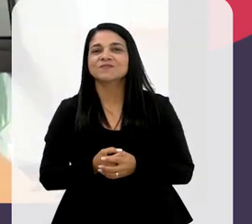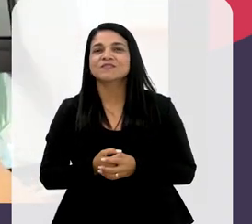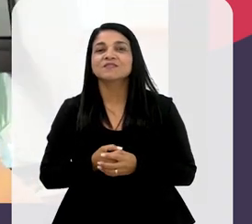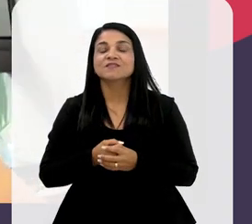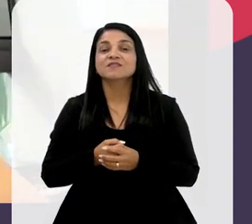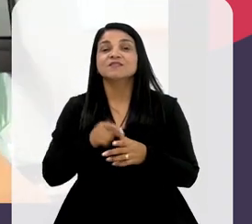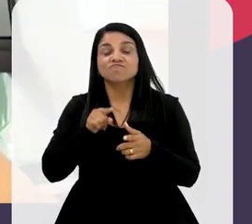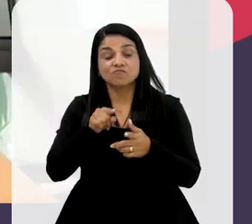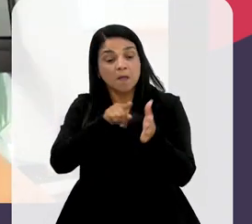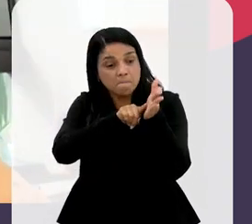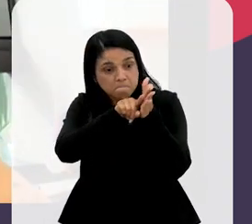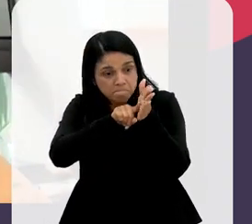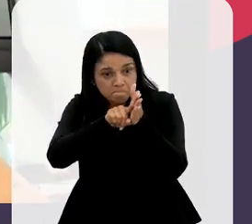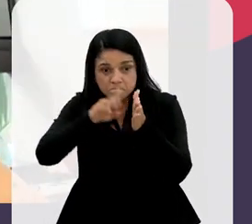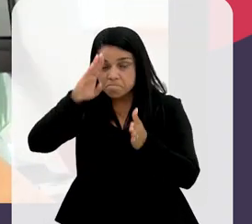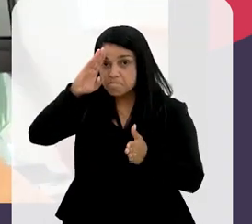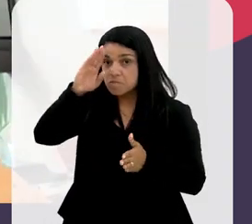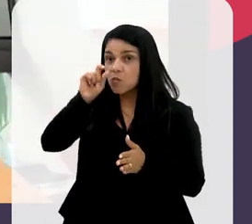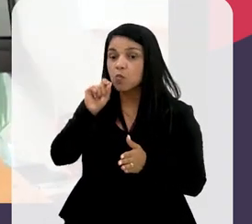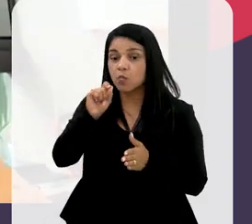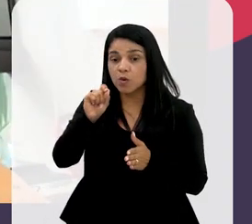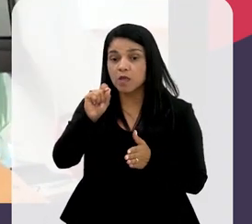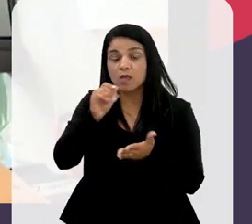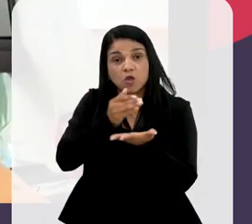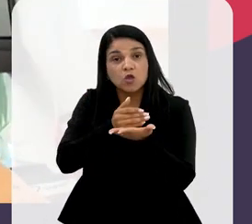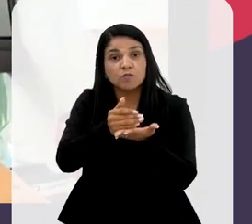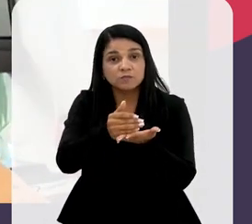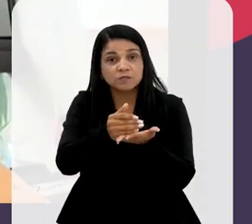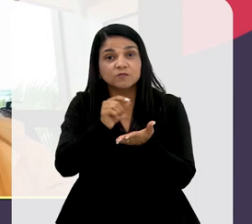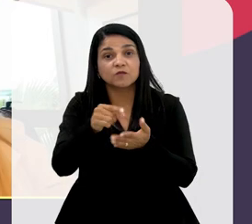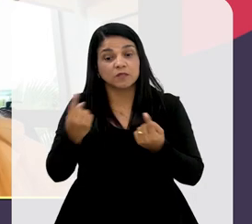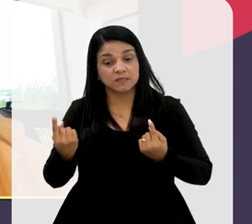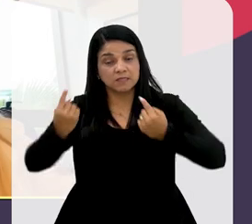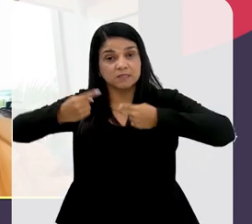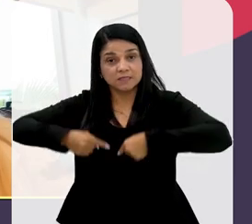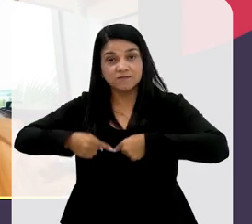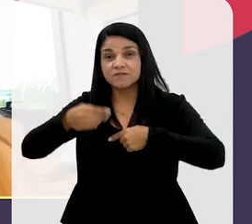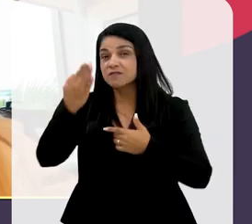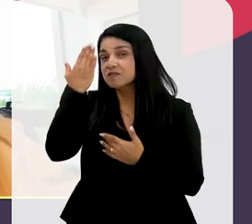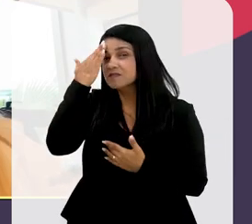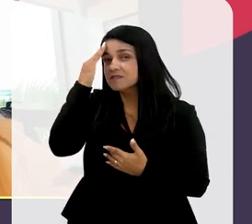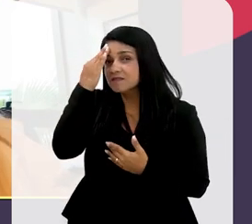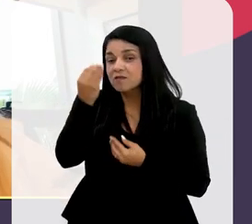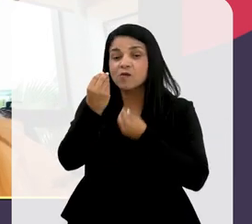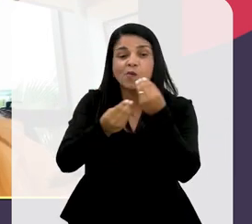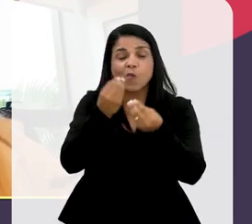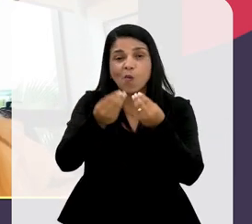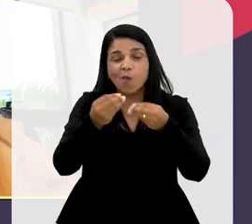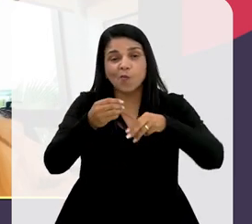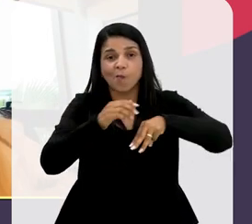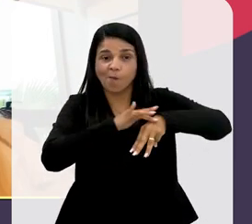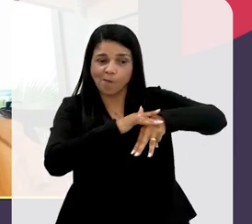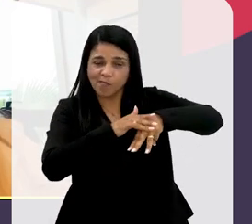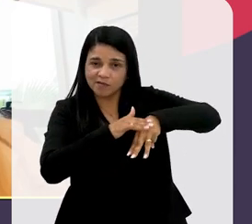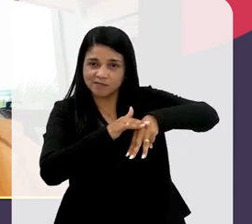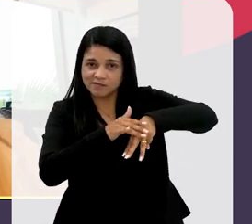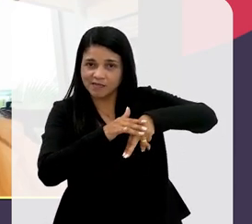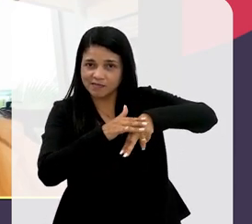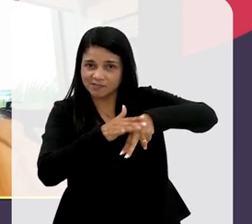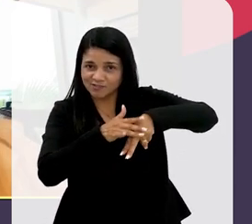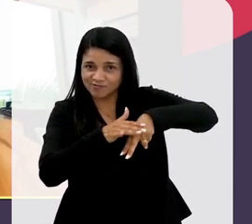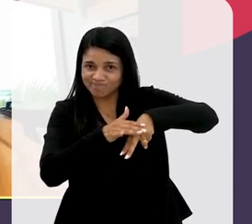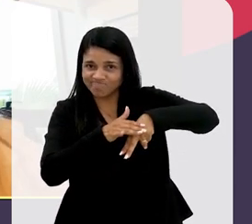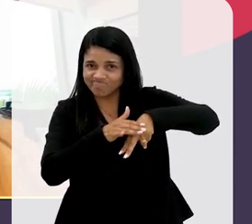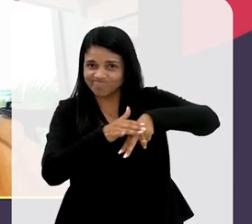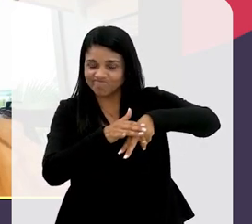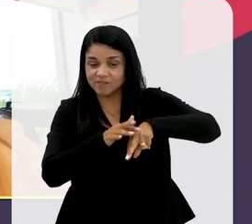foi. O pontapé da pesquisa da Covid foi exatamente o desafio de entender por que que pacientes